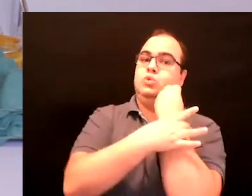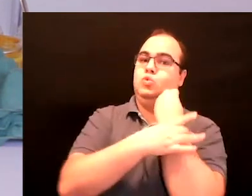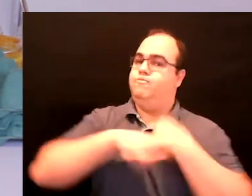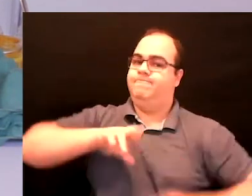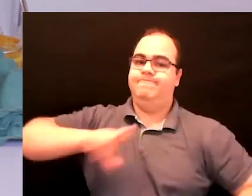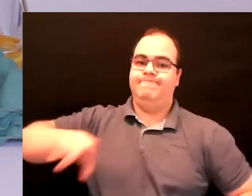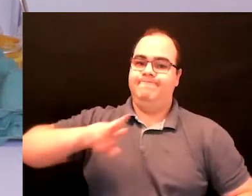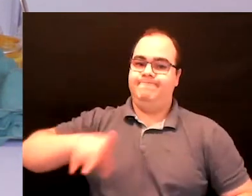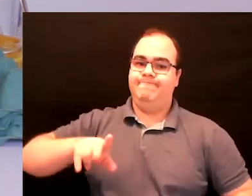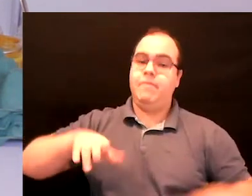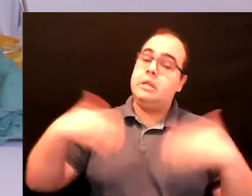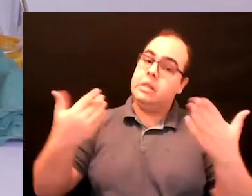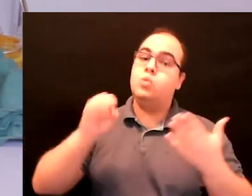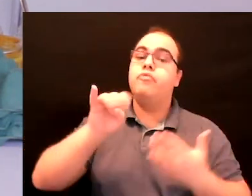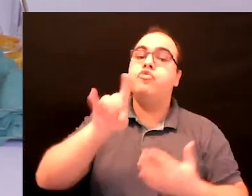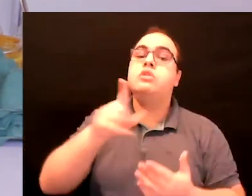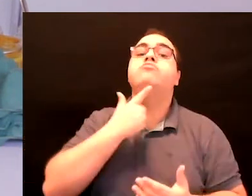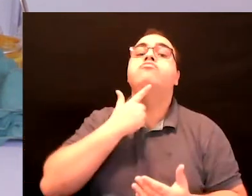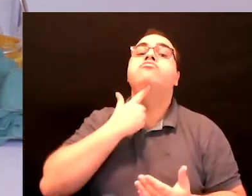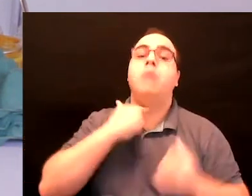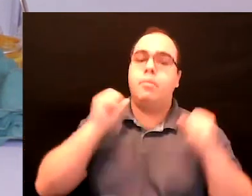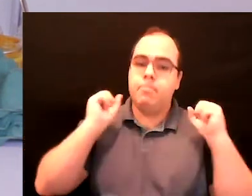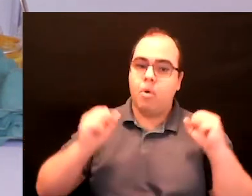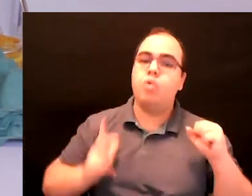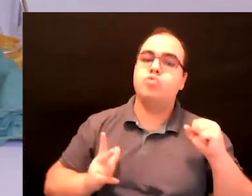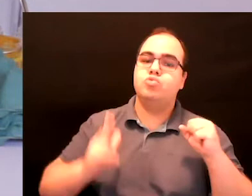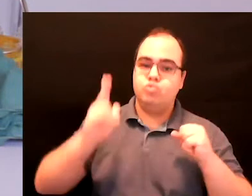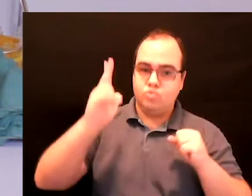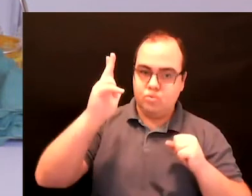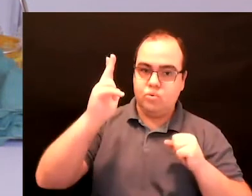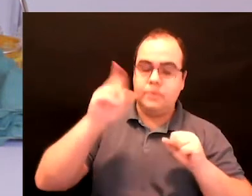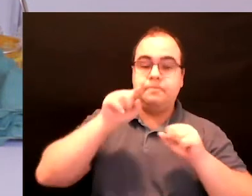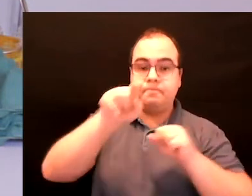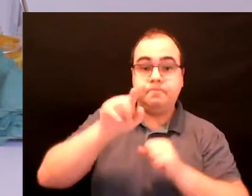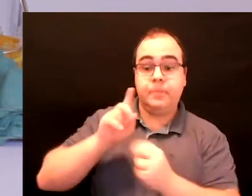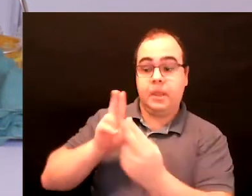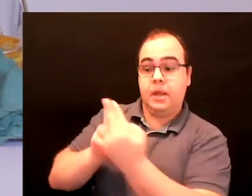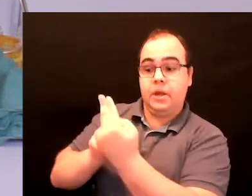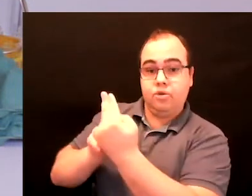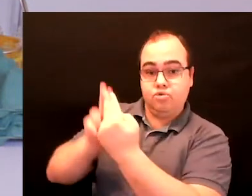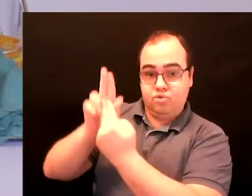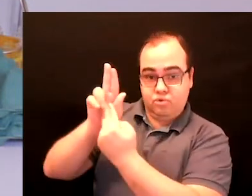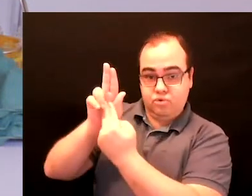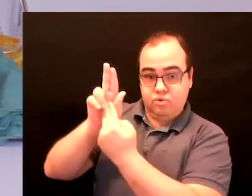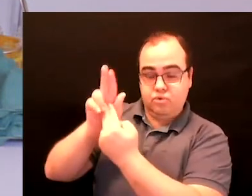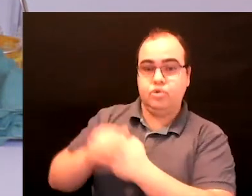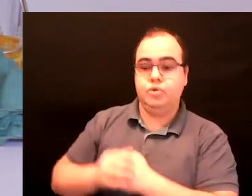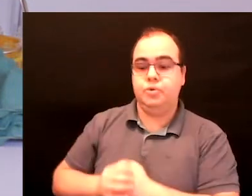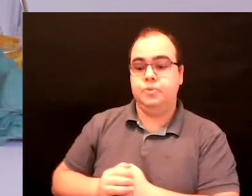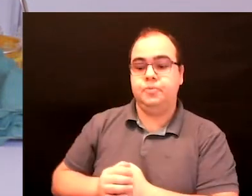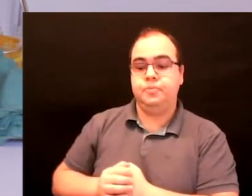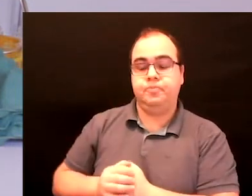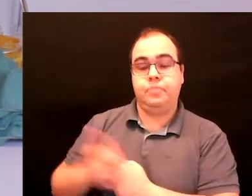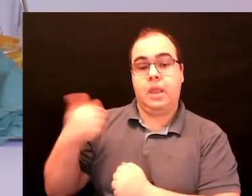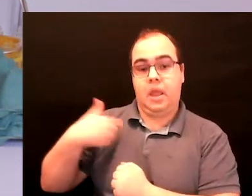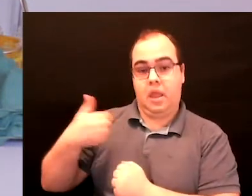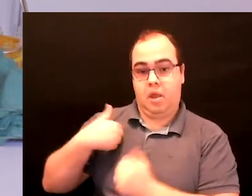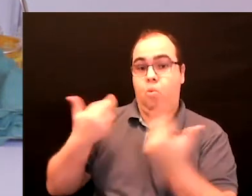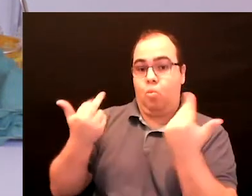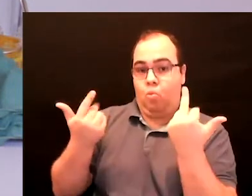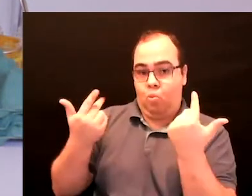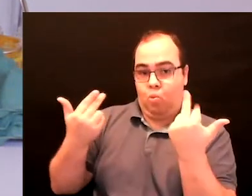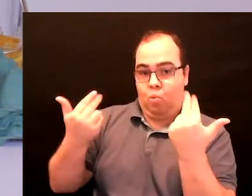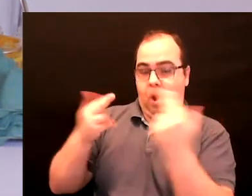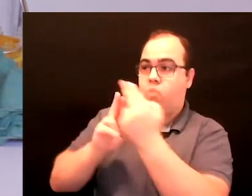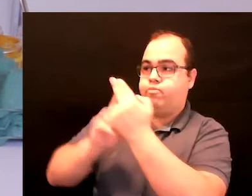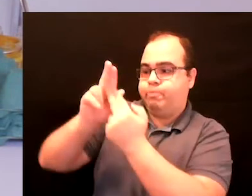não seja mais seguro. Se você achar melhor, você usa a tesoura, tá? Para cortar com estilete, esse aqui eu vou